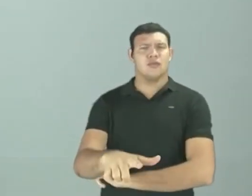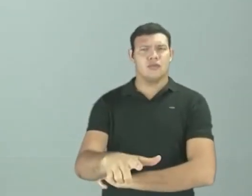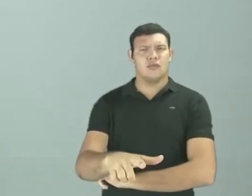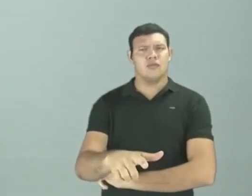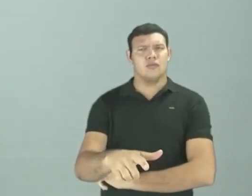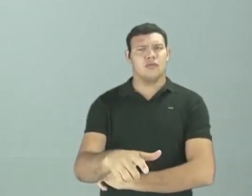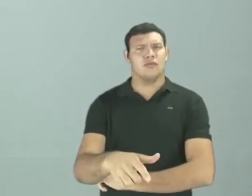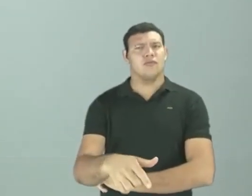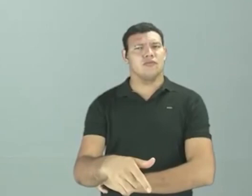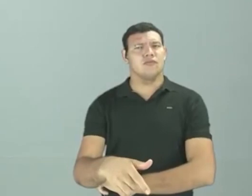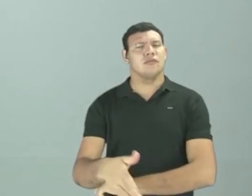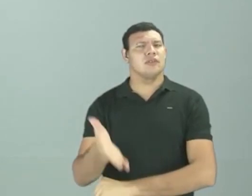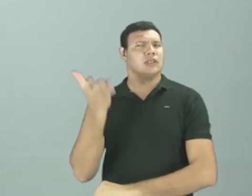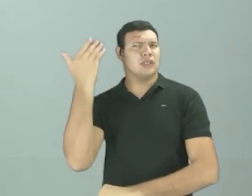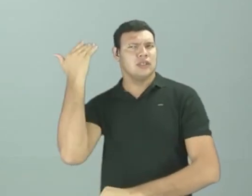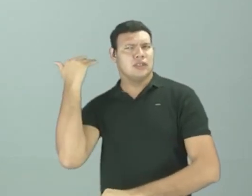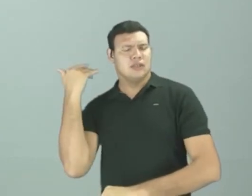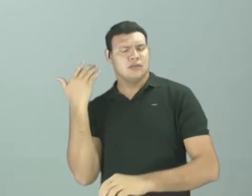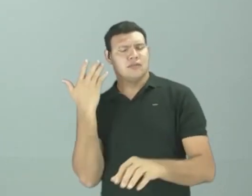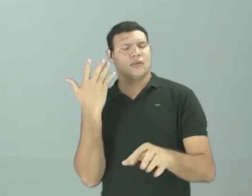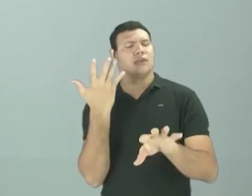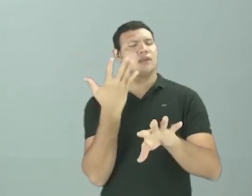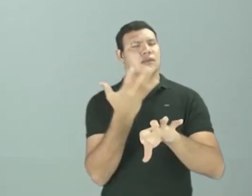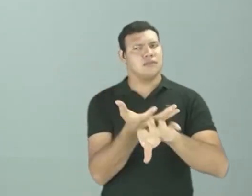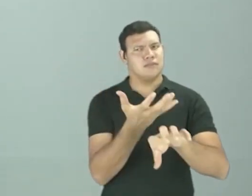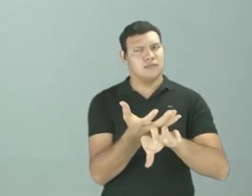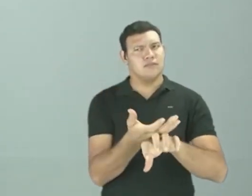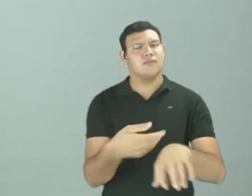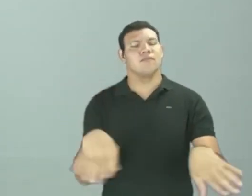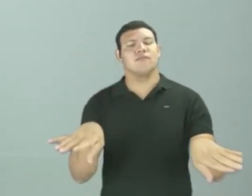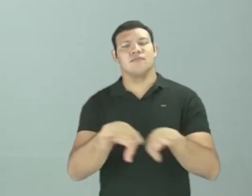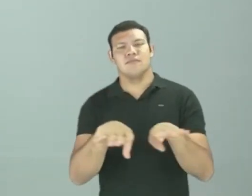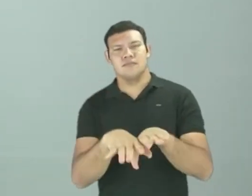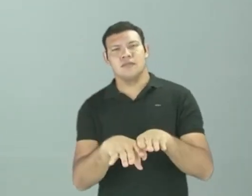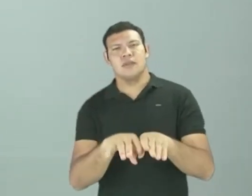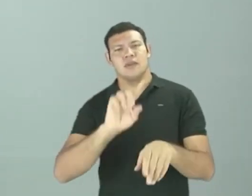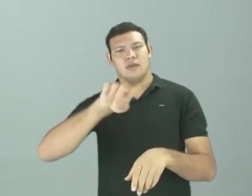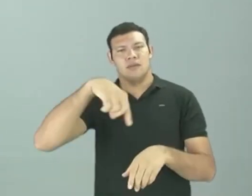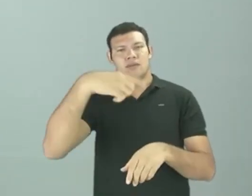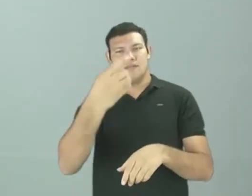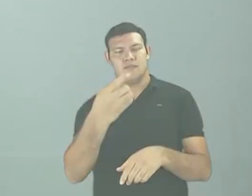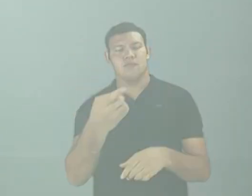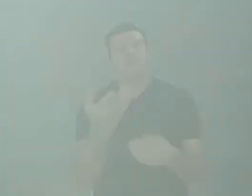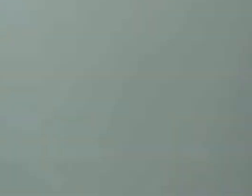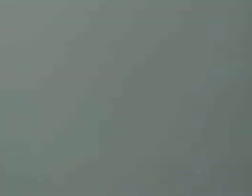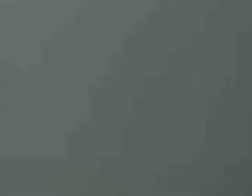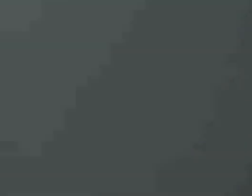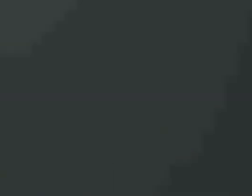também das outras disciplinas. Tudo bem? Até a próxima. Boa aula!